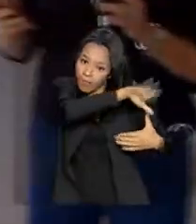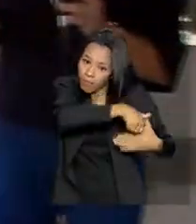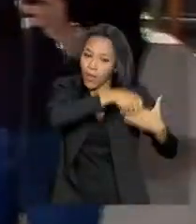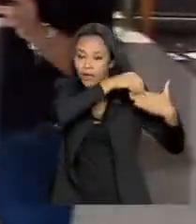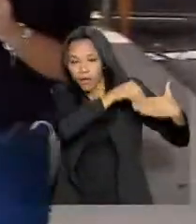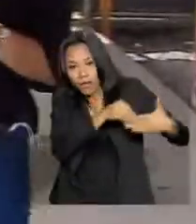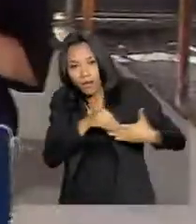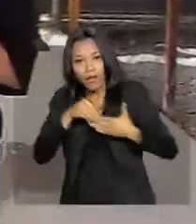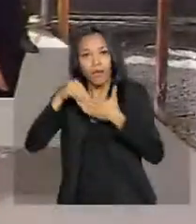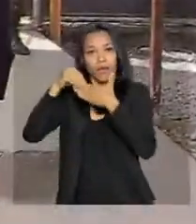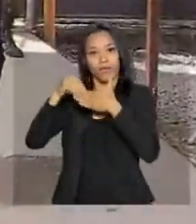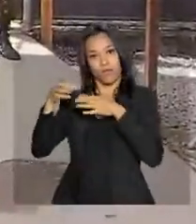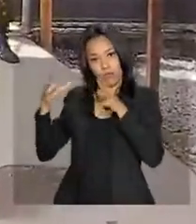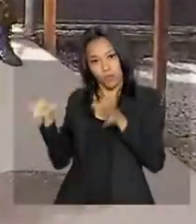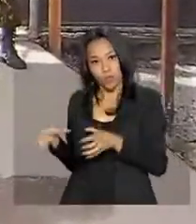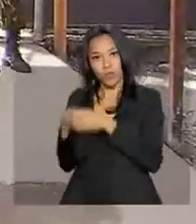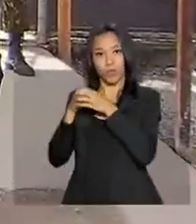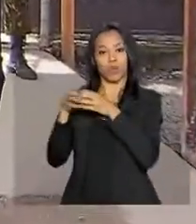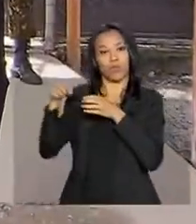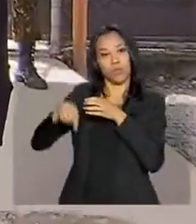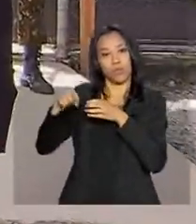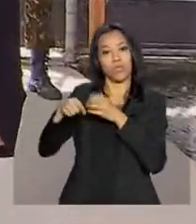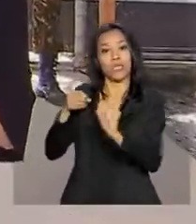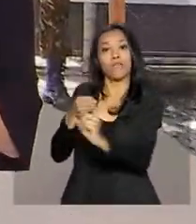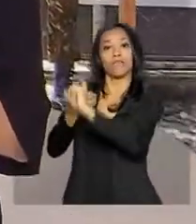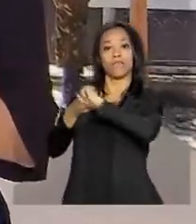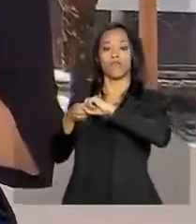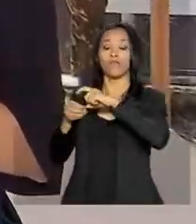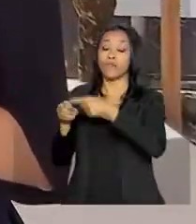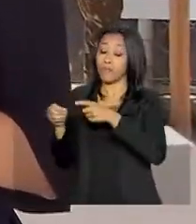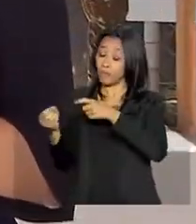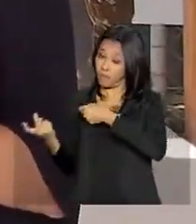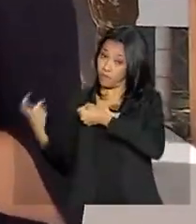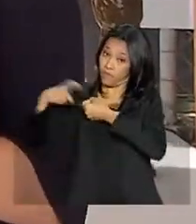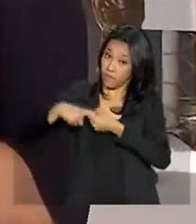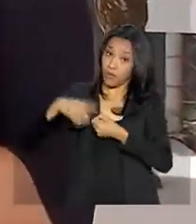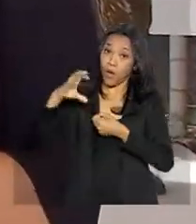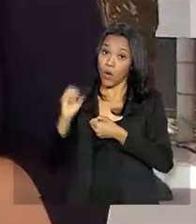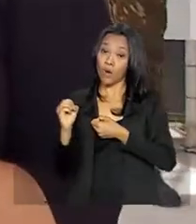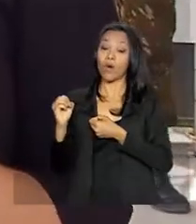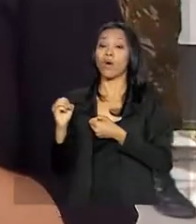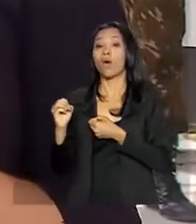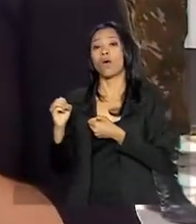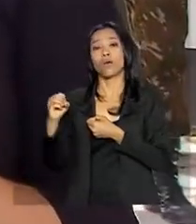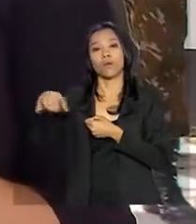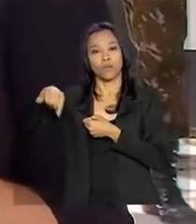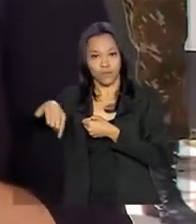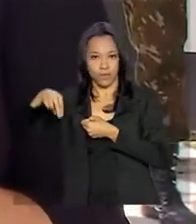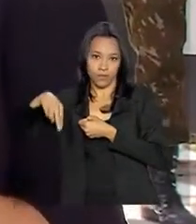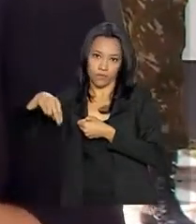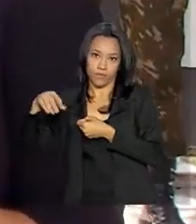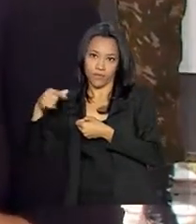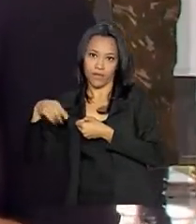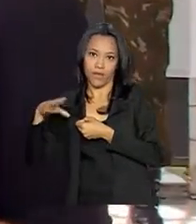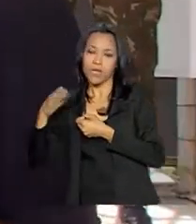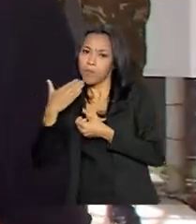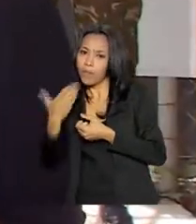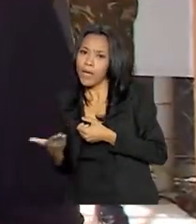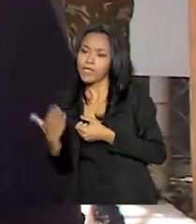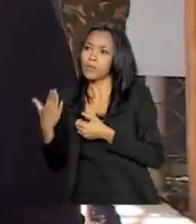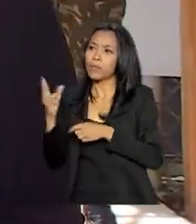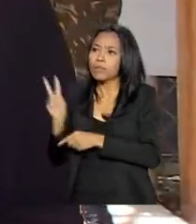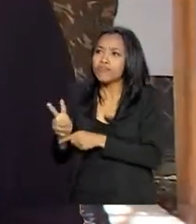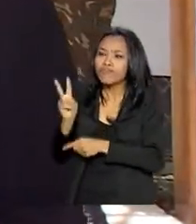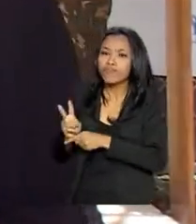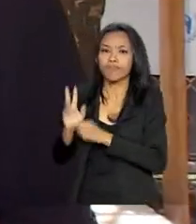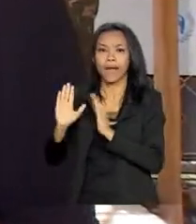agências internacionais ligadas às Nações Unidas, que providenciam os atos necessários para o pedido de residência temporária